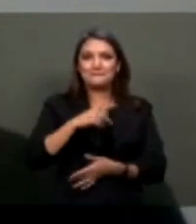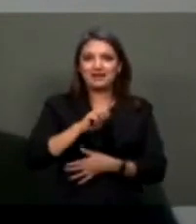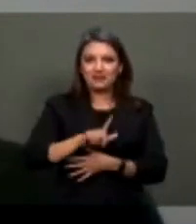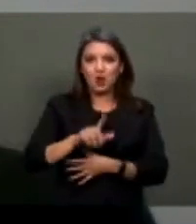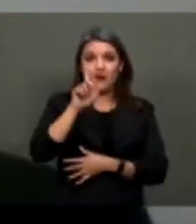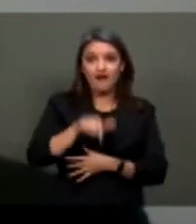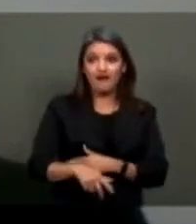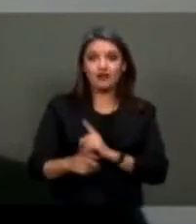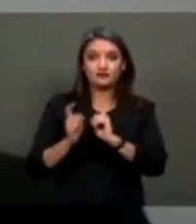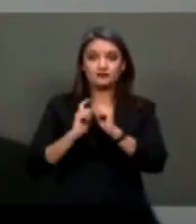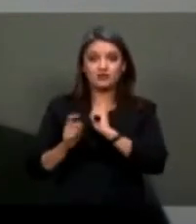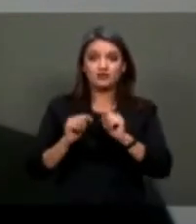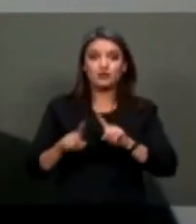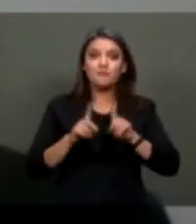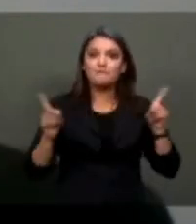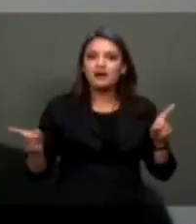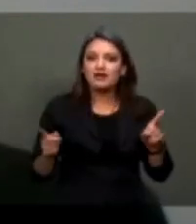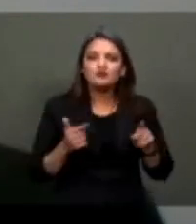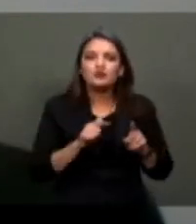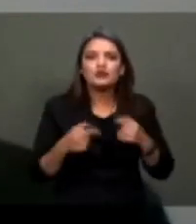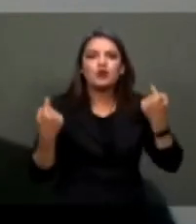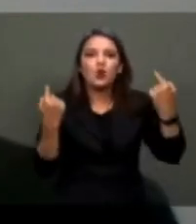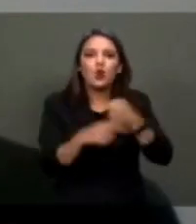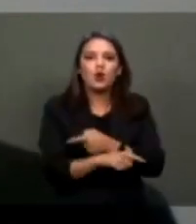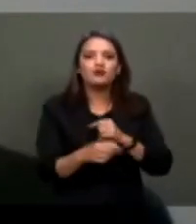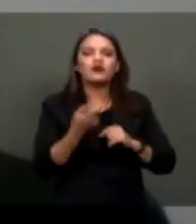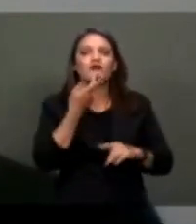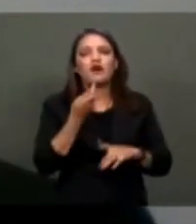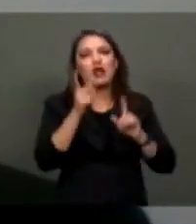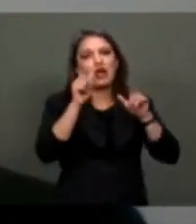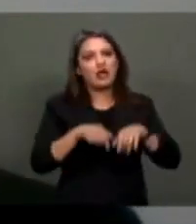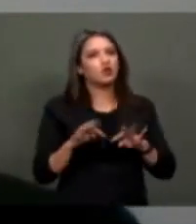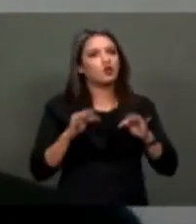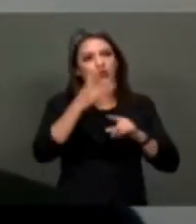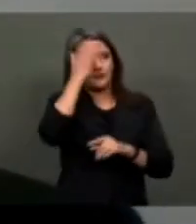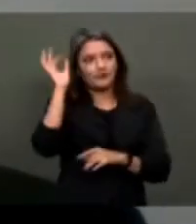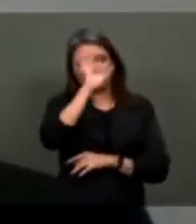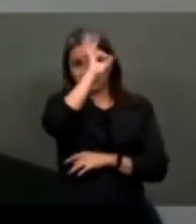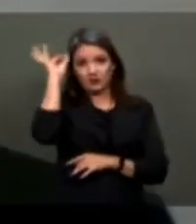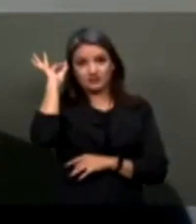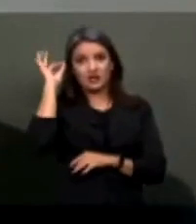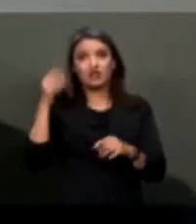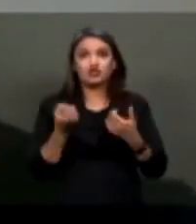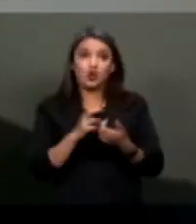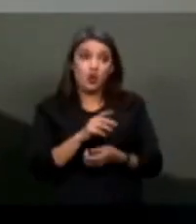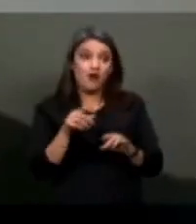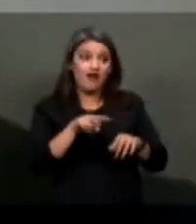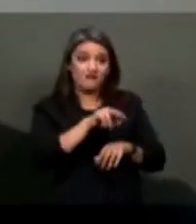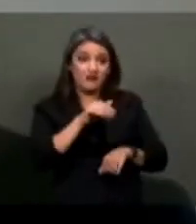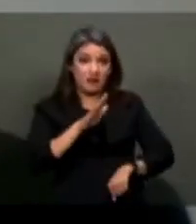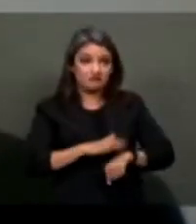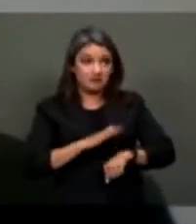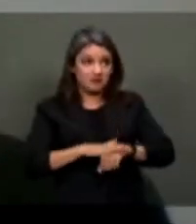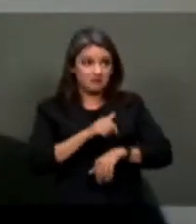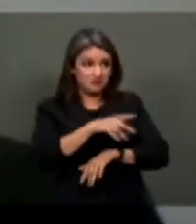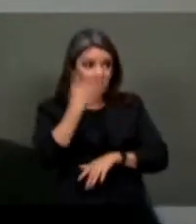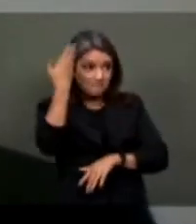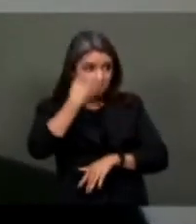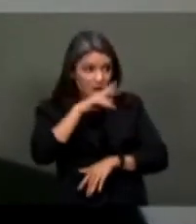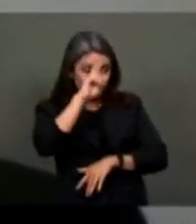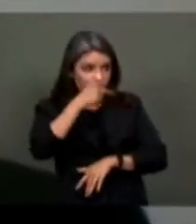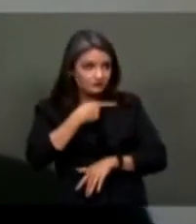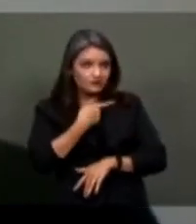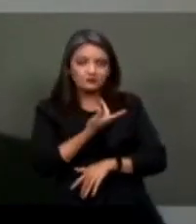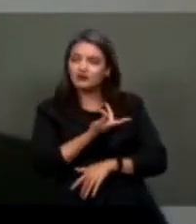violam a presunção de Inocência nem obriga o condutor fornecer provas contra si mesmo uma vez que apresenta em verdade